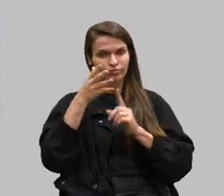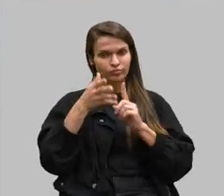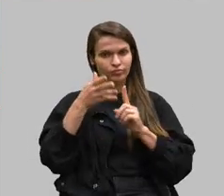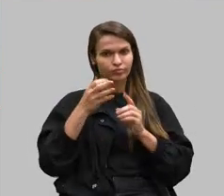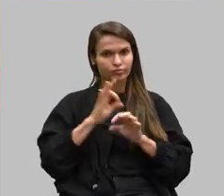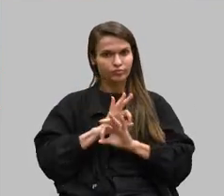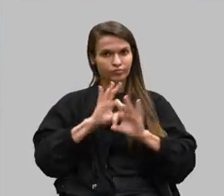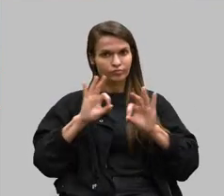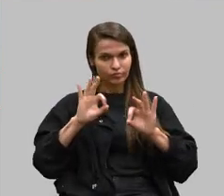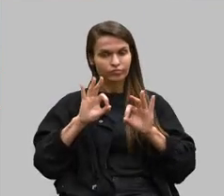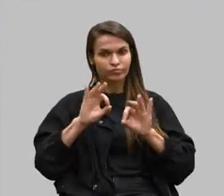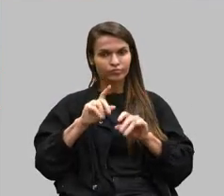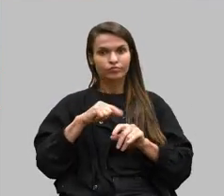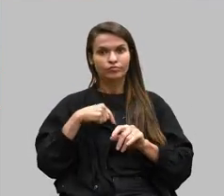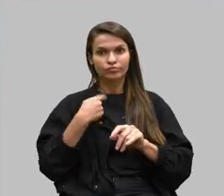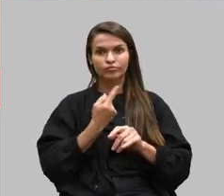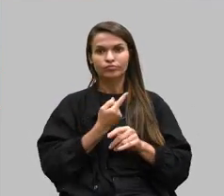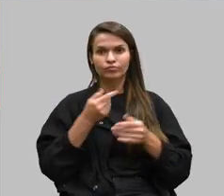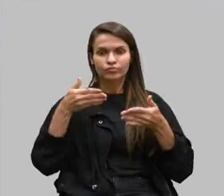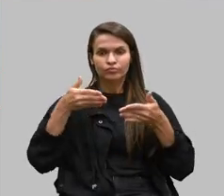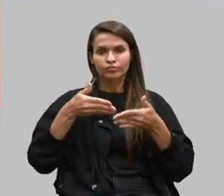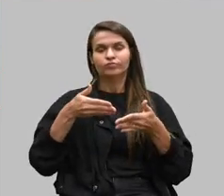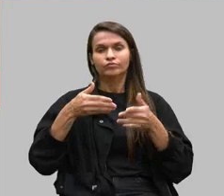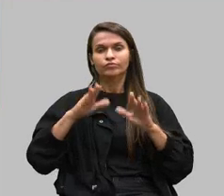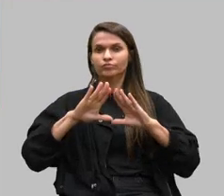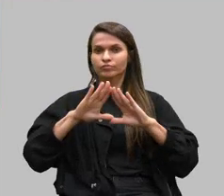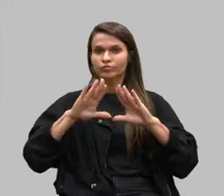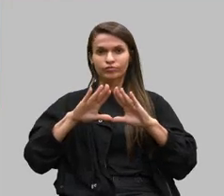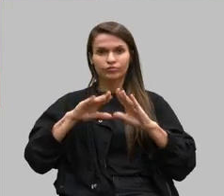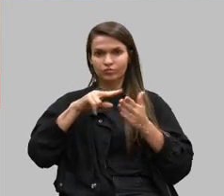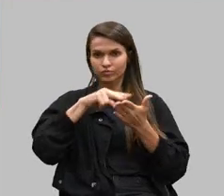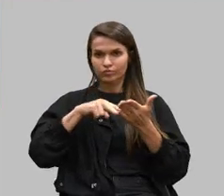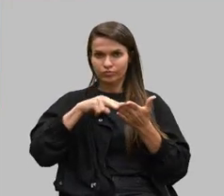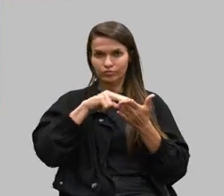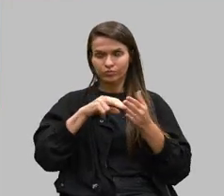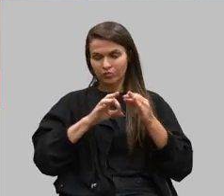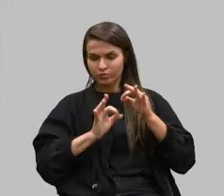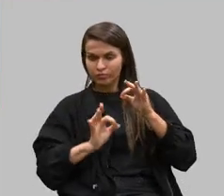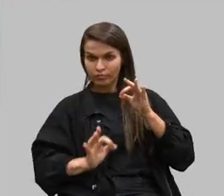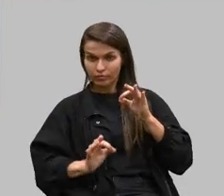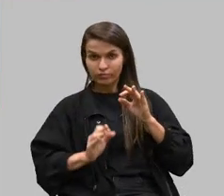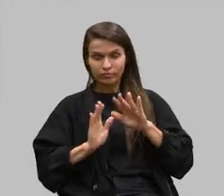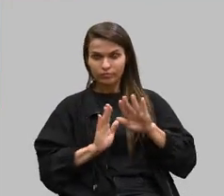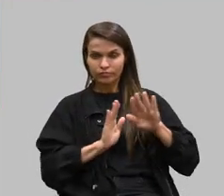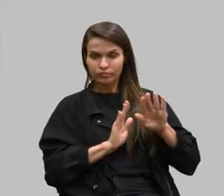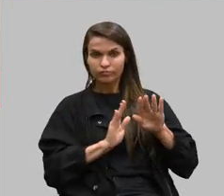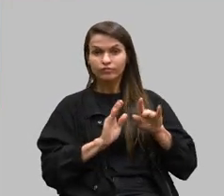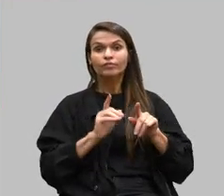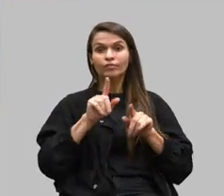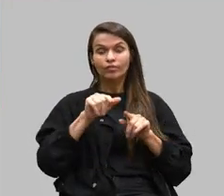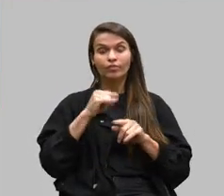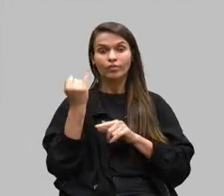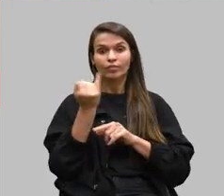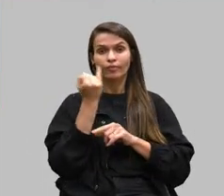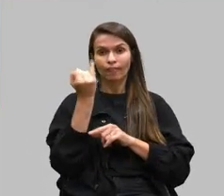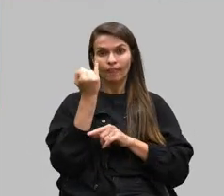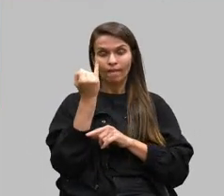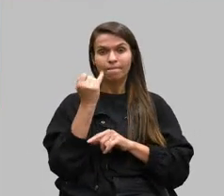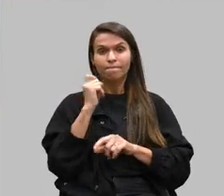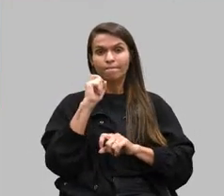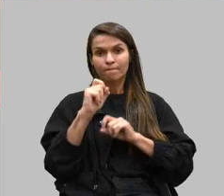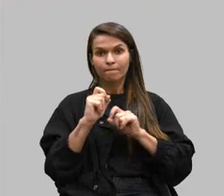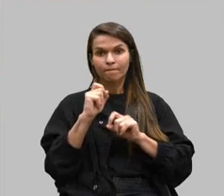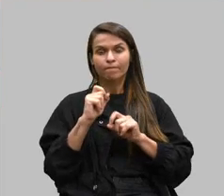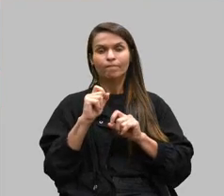dizer que nós somos tô colando nessa casa eu não vou fazer a leitura do Manifesto que ele é exento mas é de extrema importância eh nesse